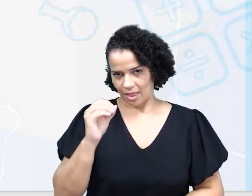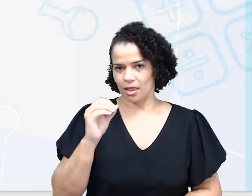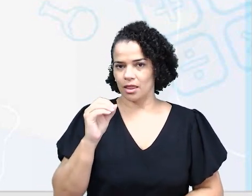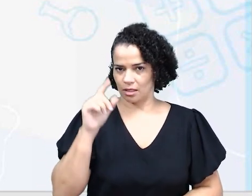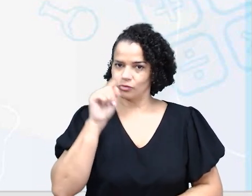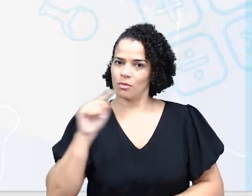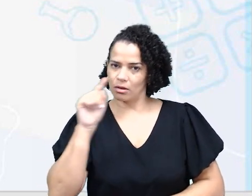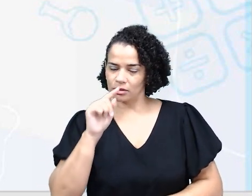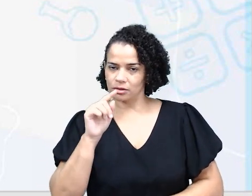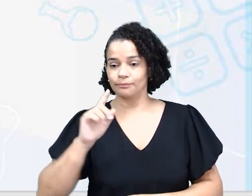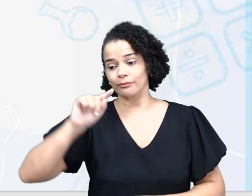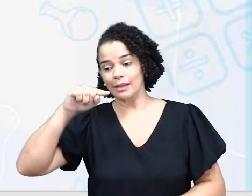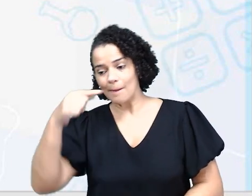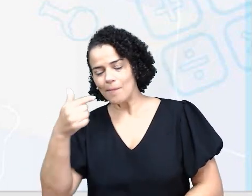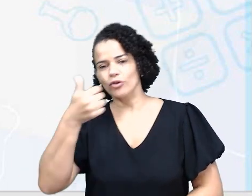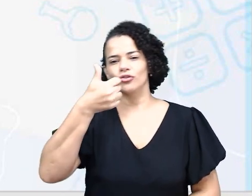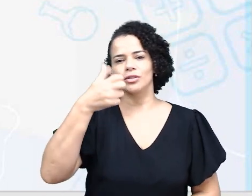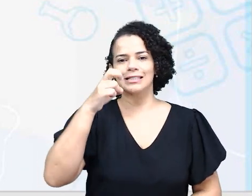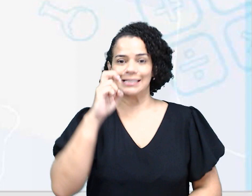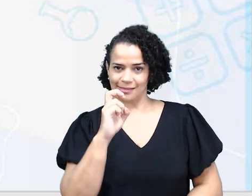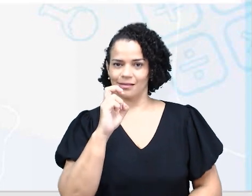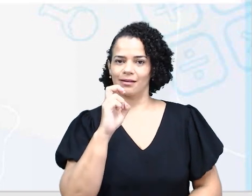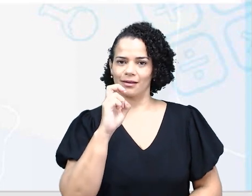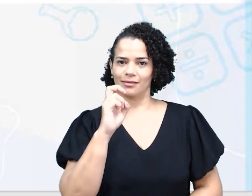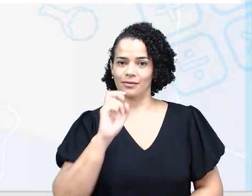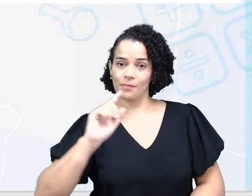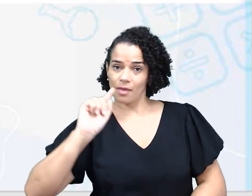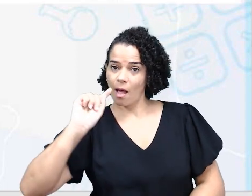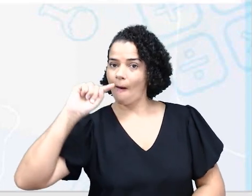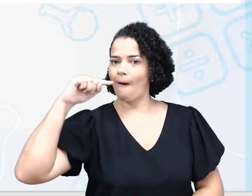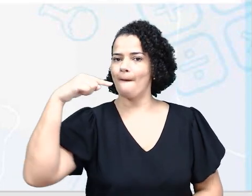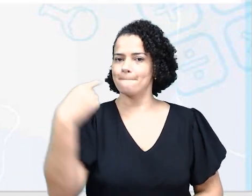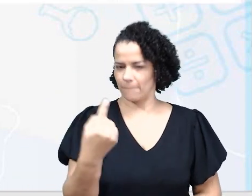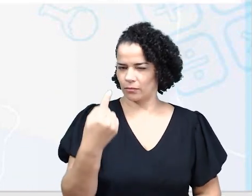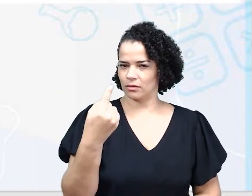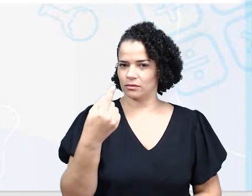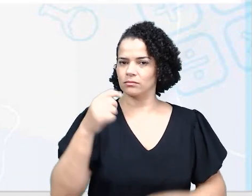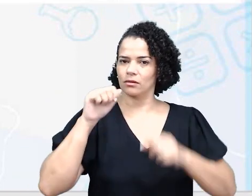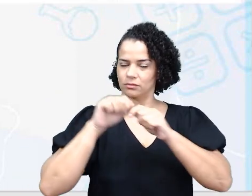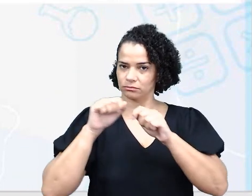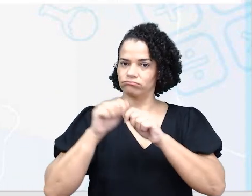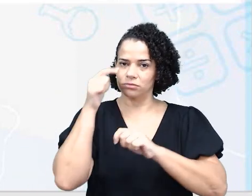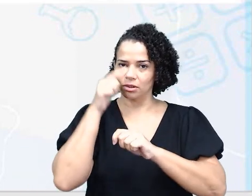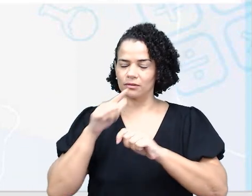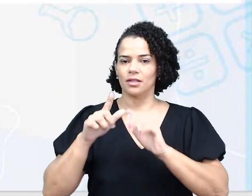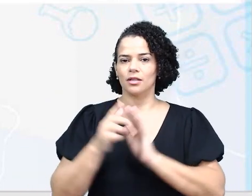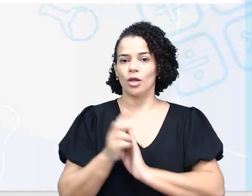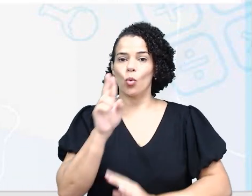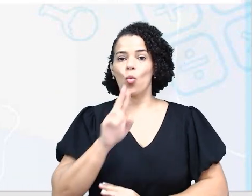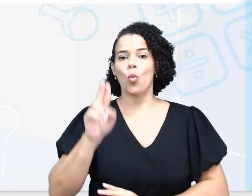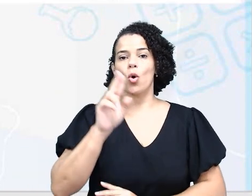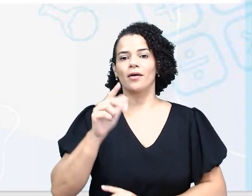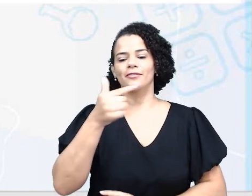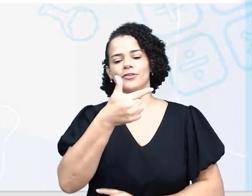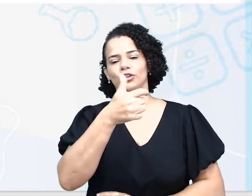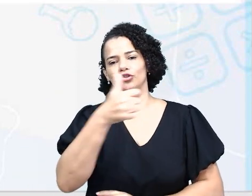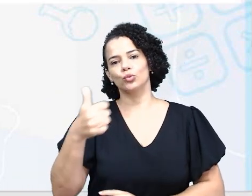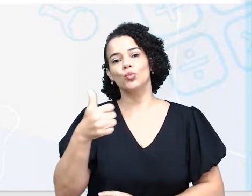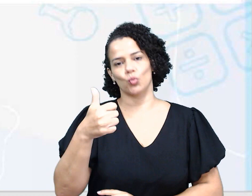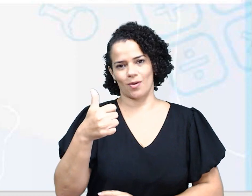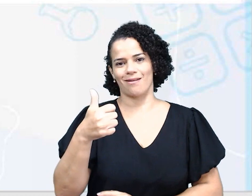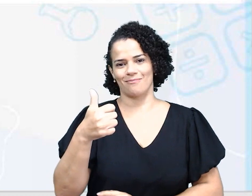consigo fazer usando 15 bolinhas. A próxima, eu consigo fazer usando 21